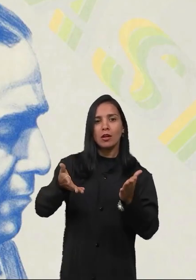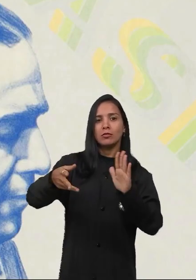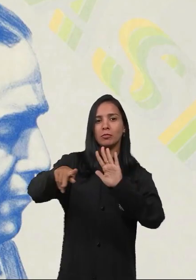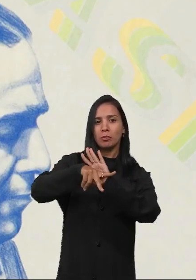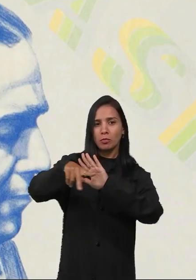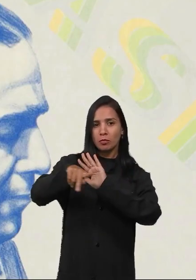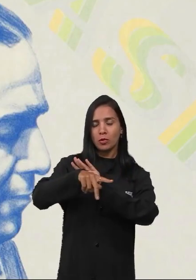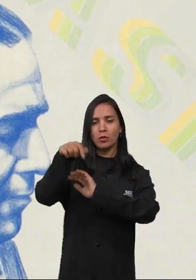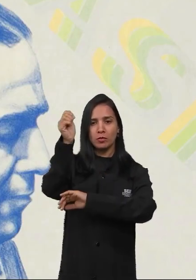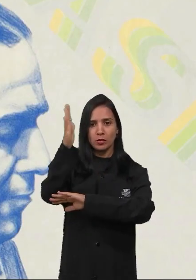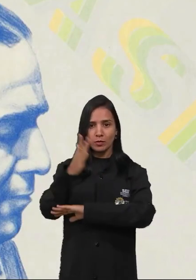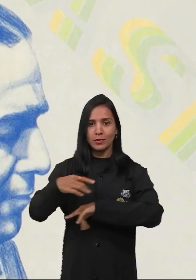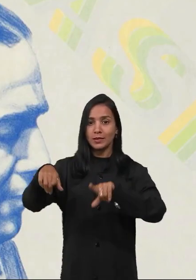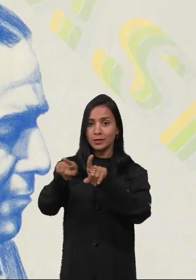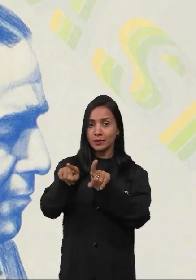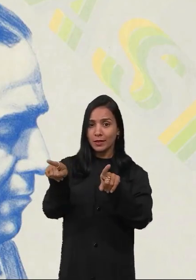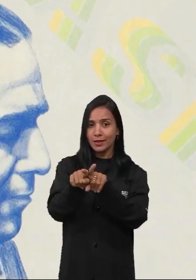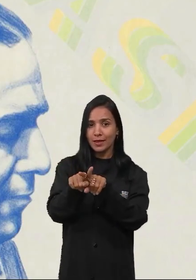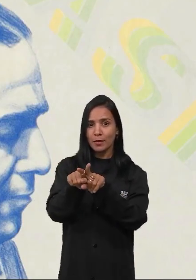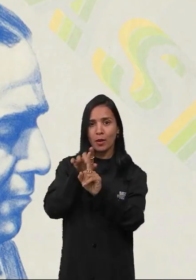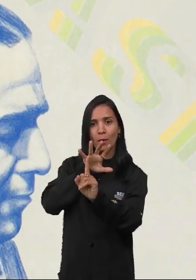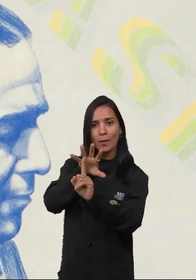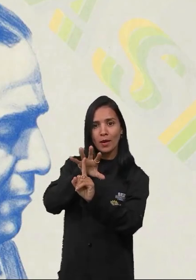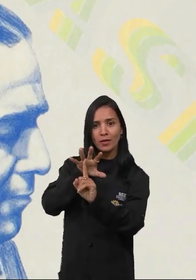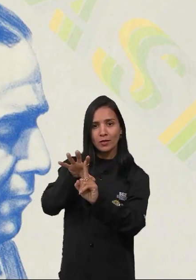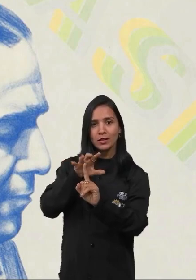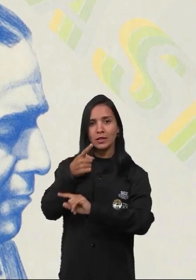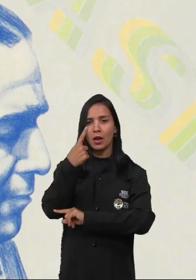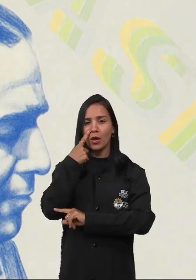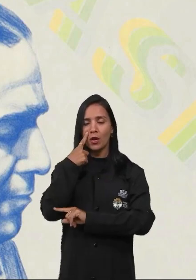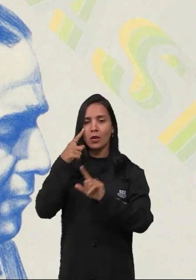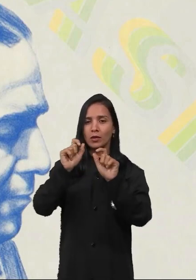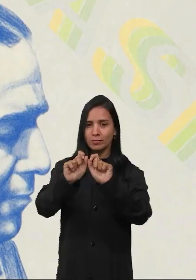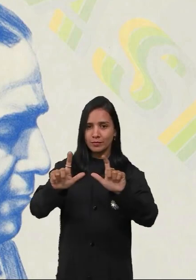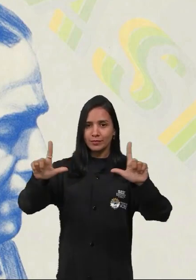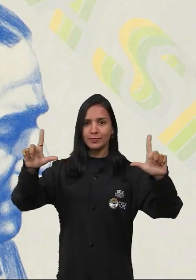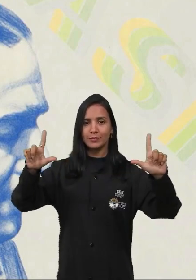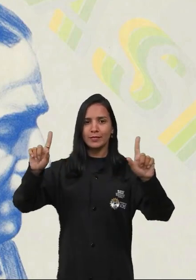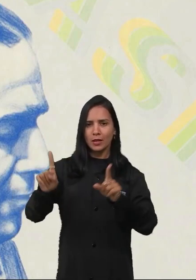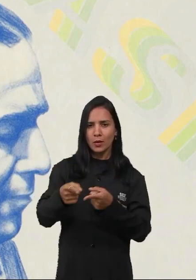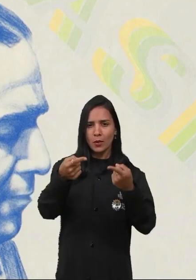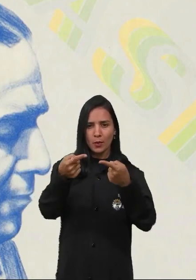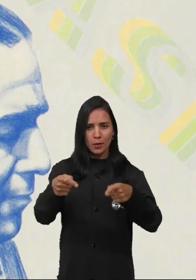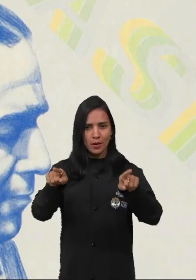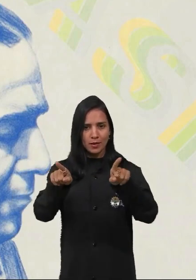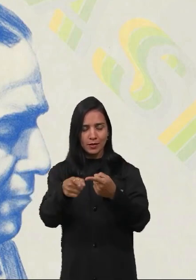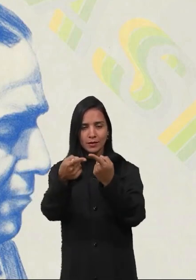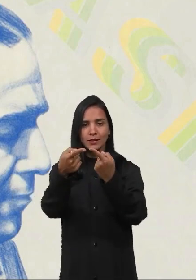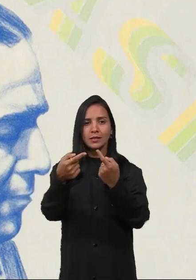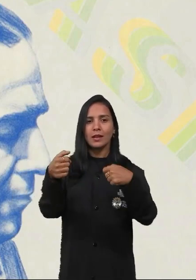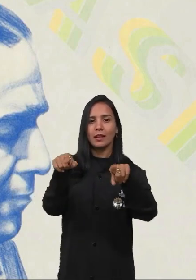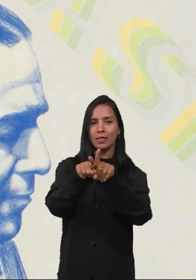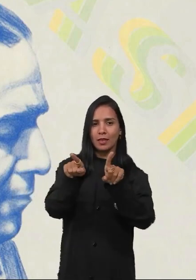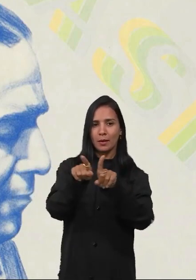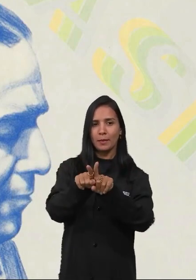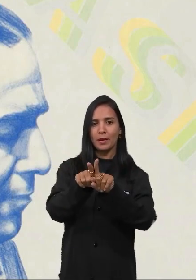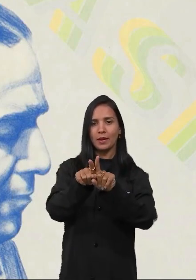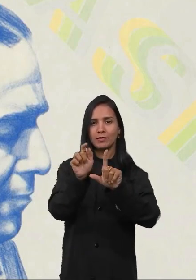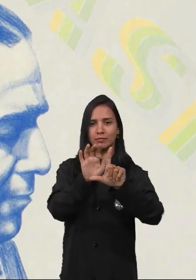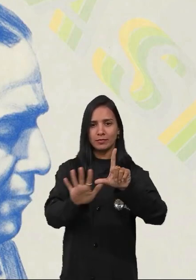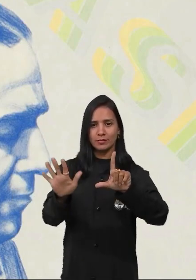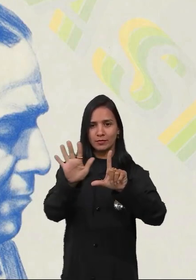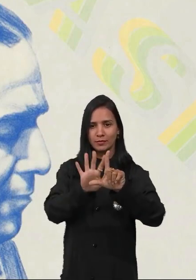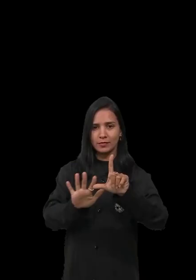nossa tela, acompanhem a música e acompanhem também um trechinho da letra que eu coloquei aí para